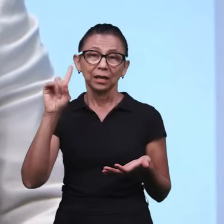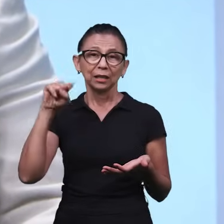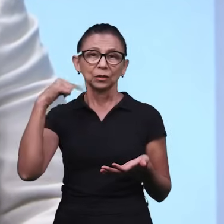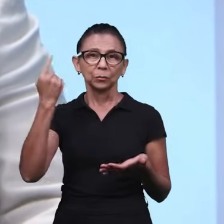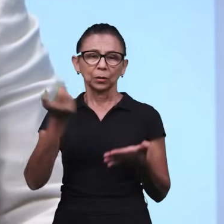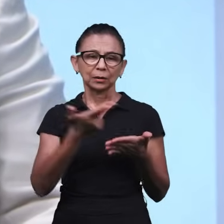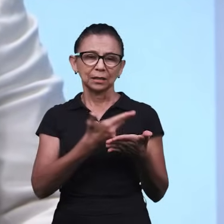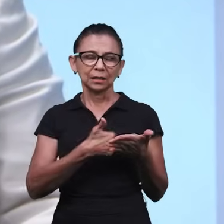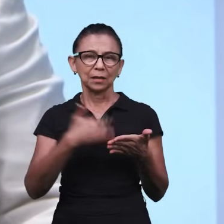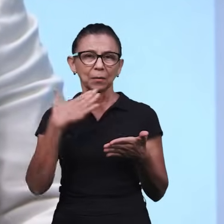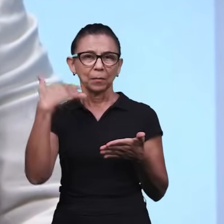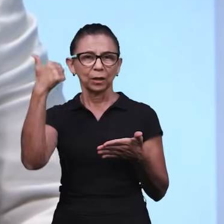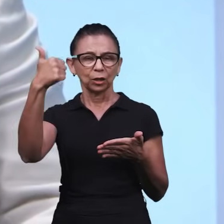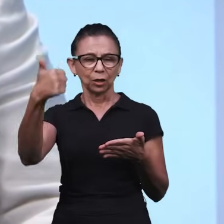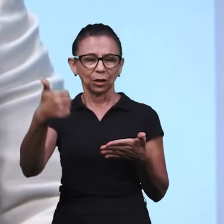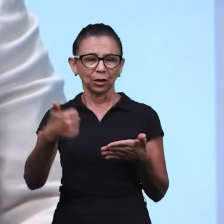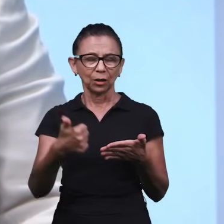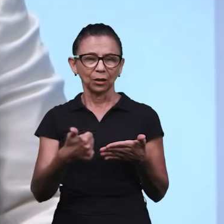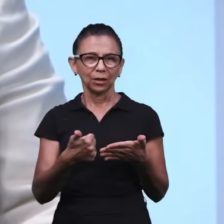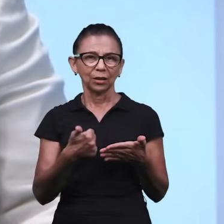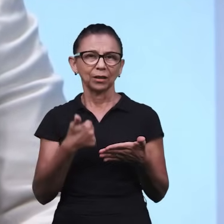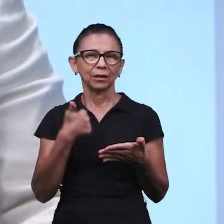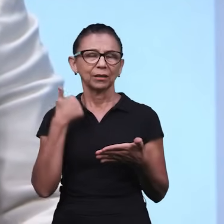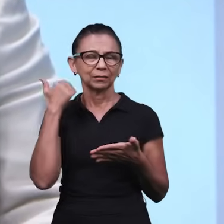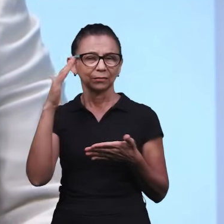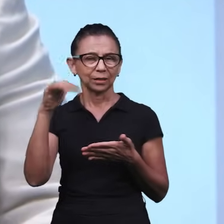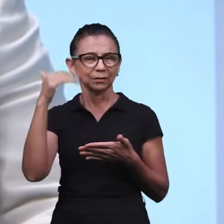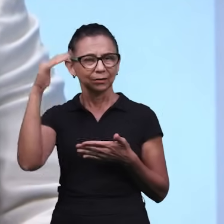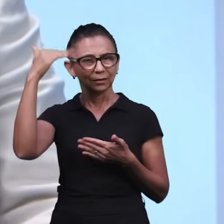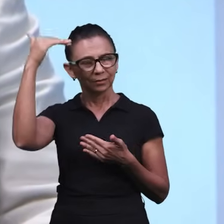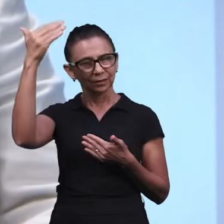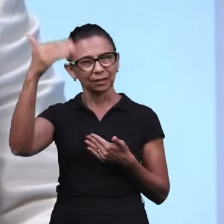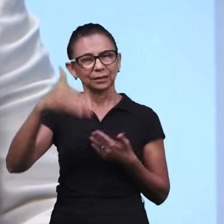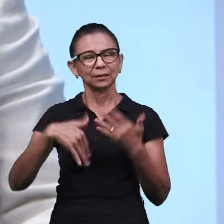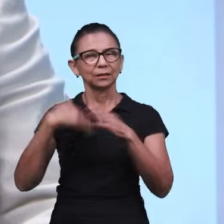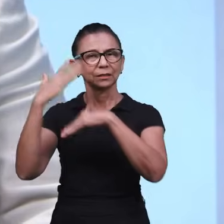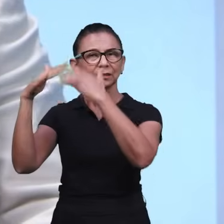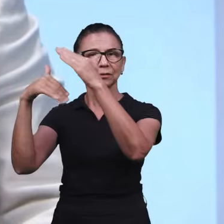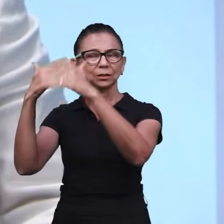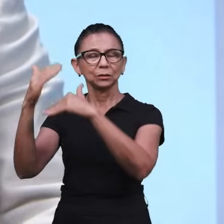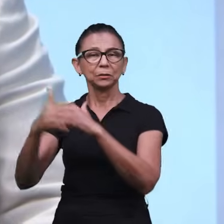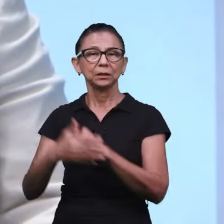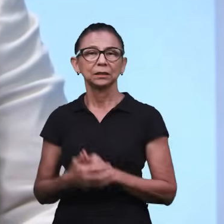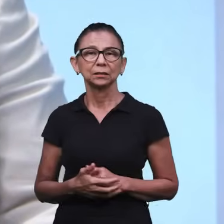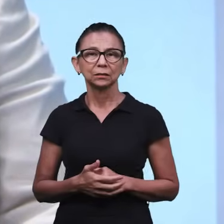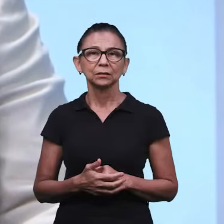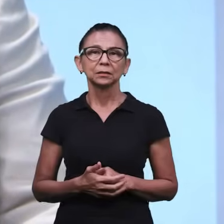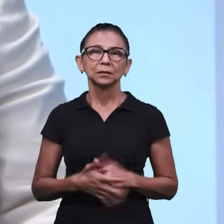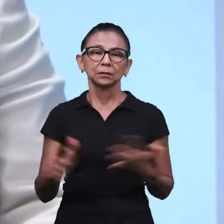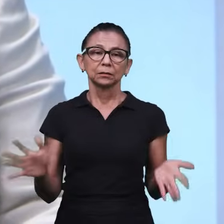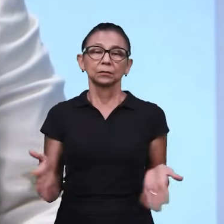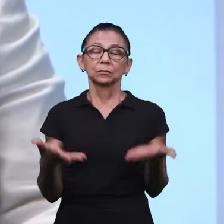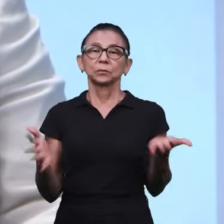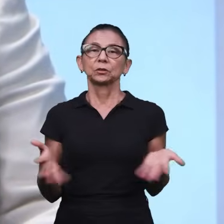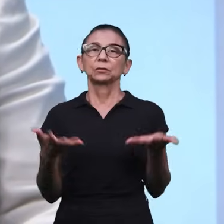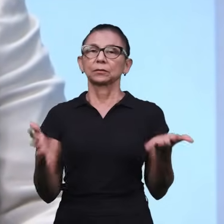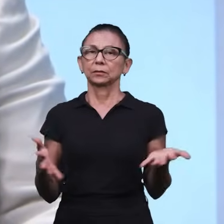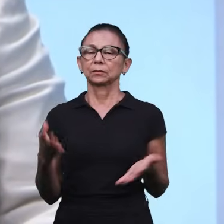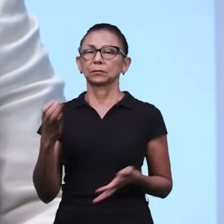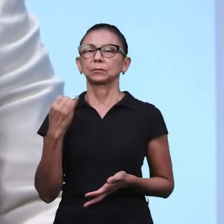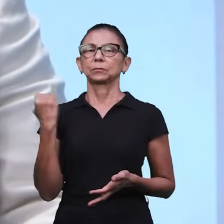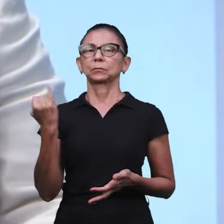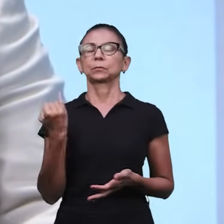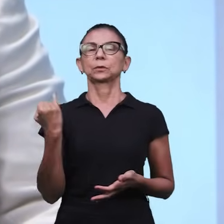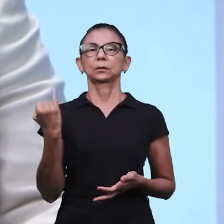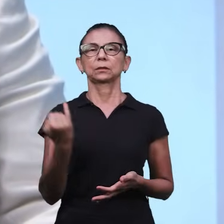melhorar. Então, ele vai para o 80%, e assim ele vai ganhando essa questão da motivação, parte muito da competência. Então, é